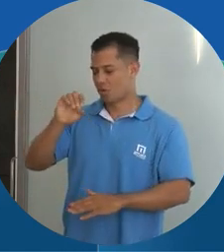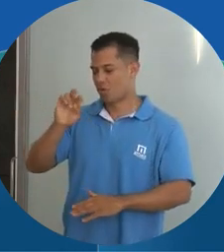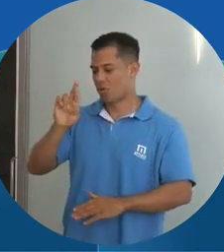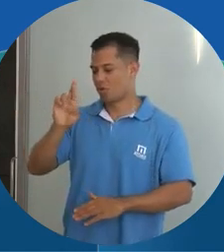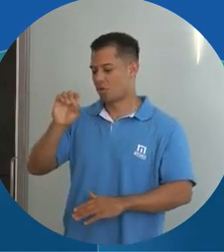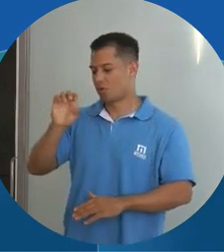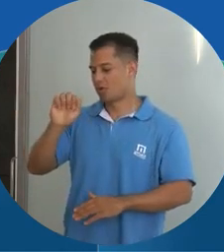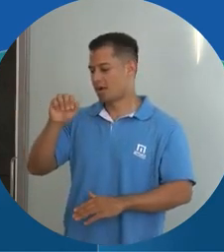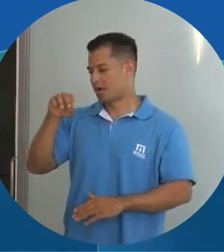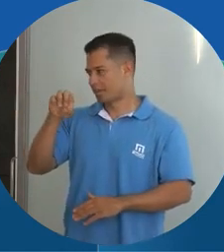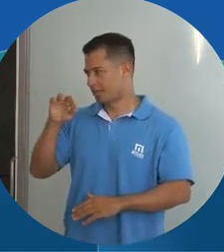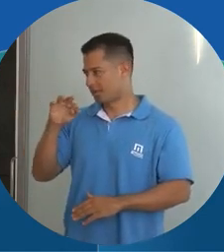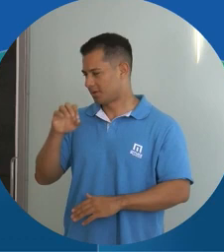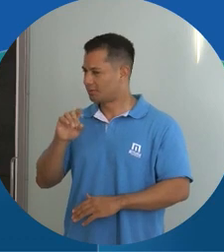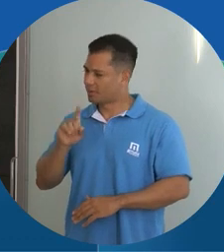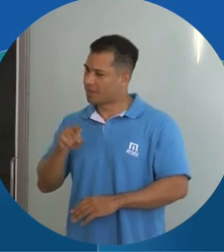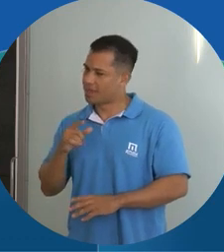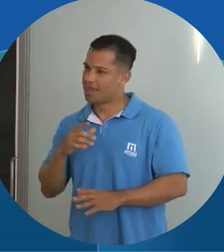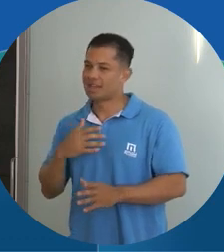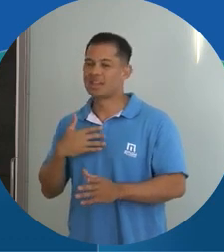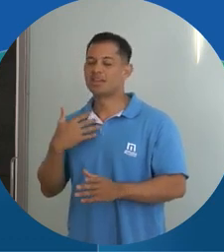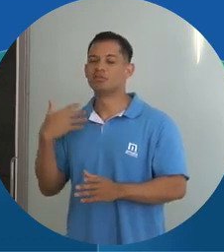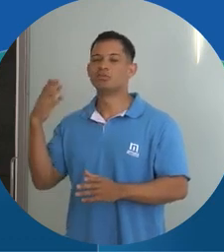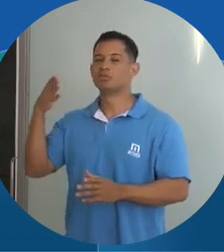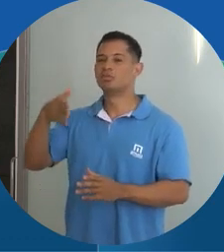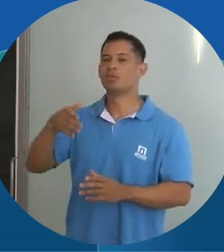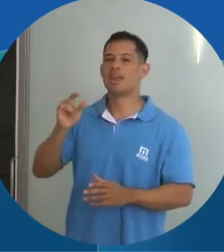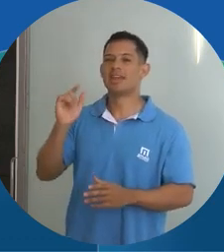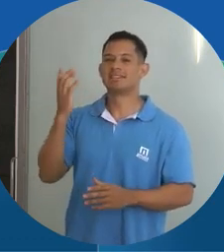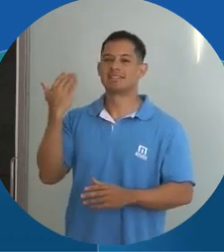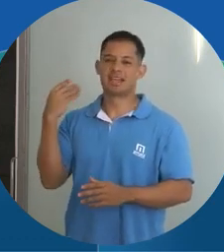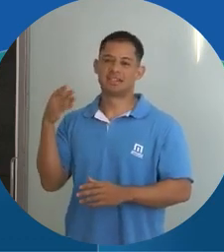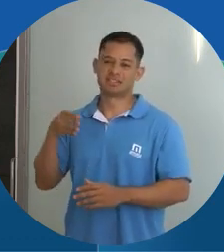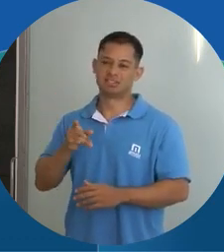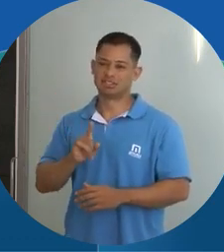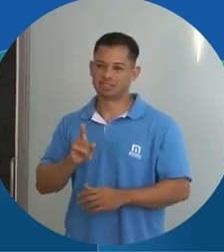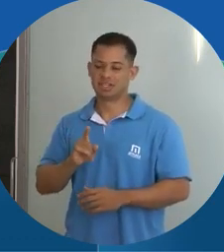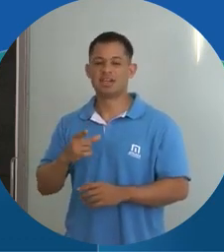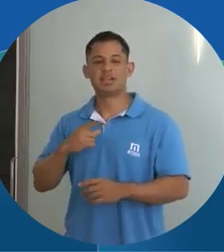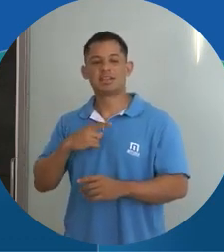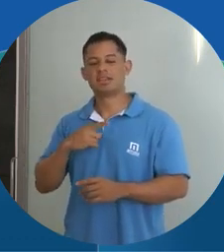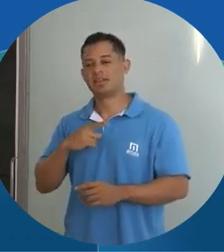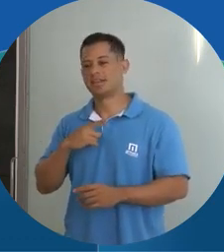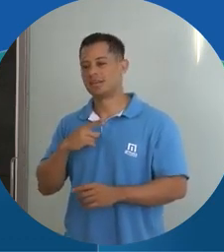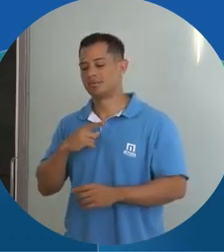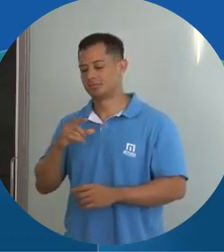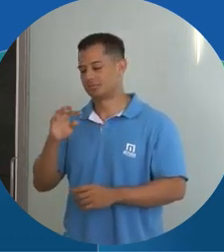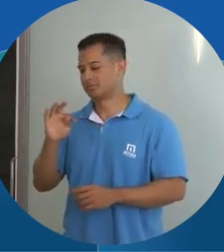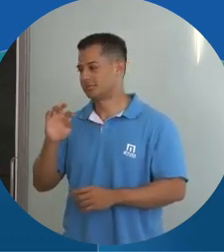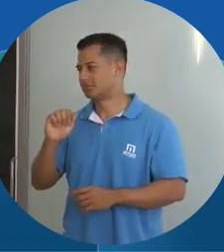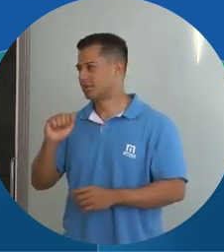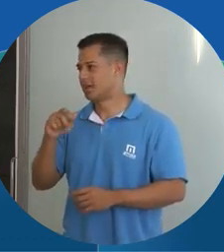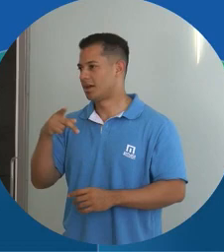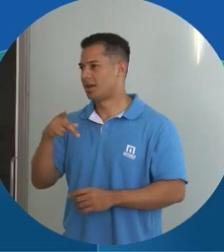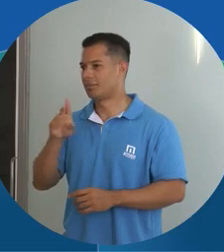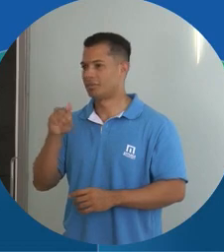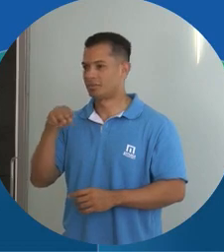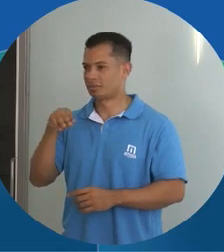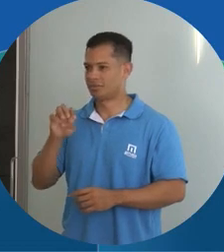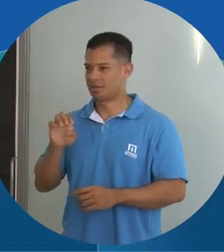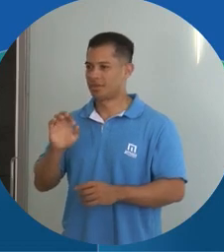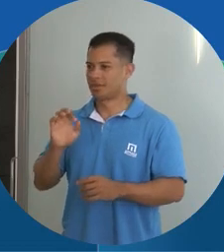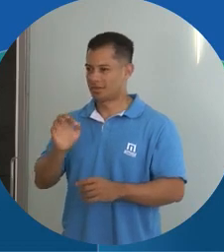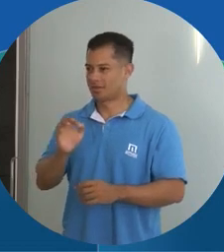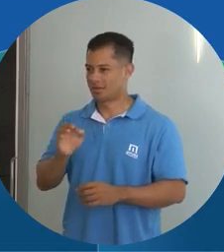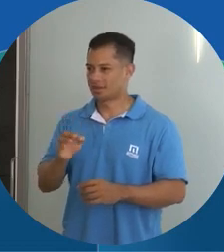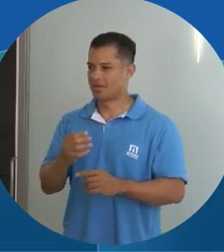Eu não tive lá recente, mas eu não sei se ela ainda está... ela está com tapume lá, né? Mas é essa mesmo.